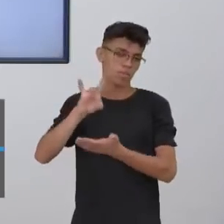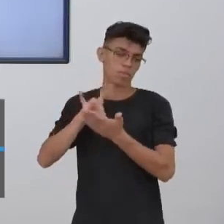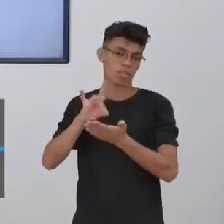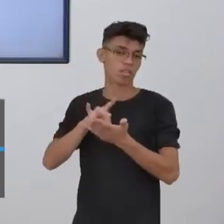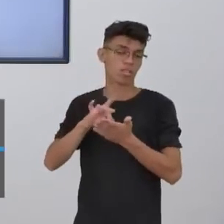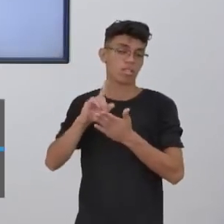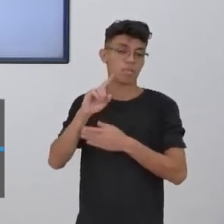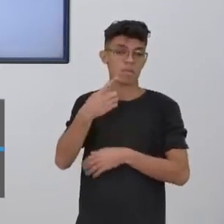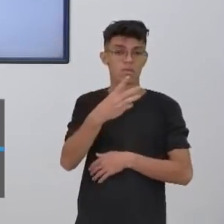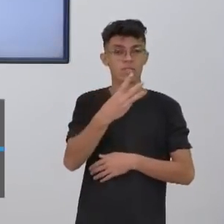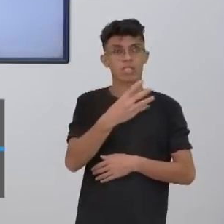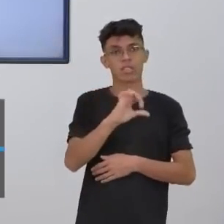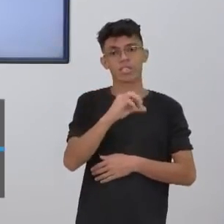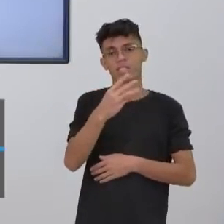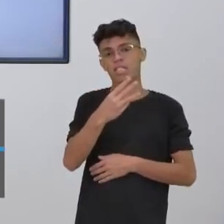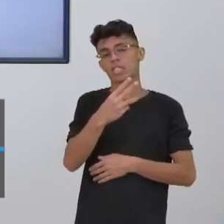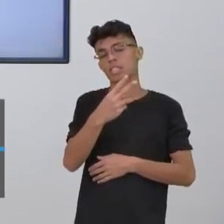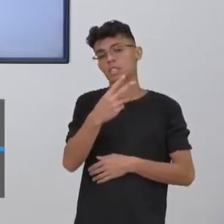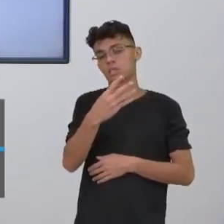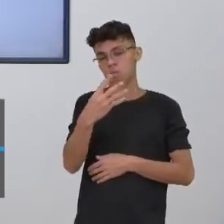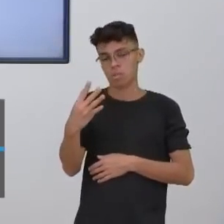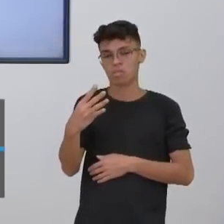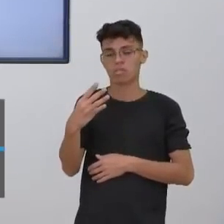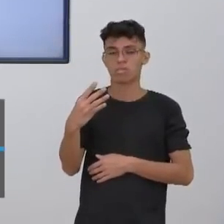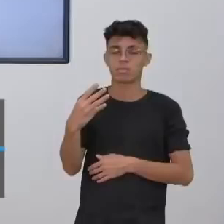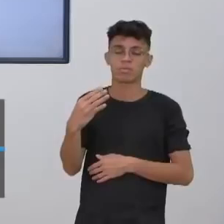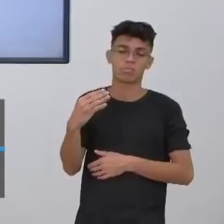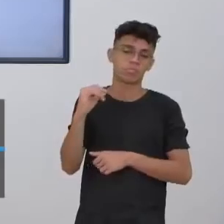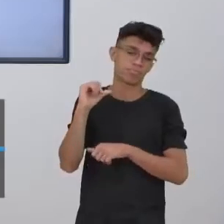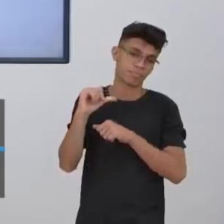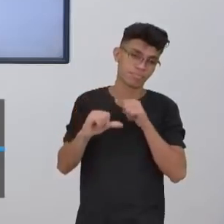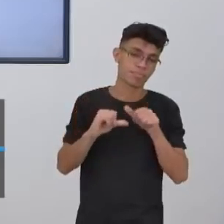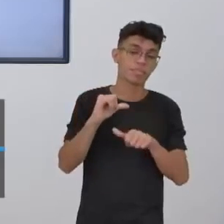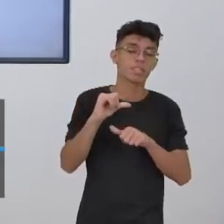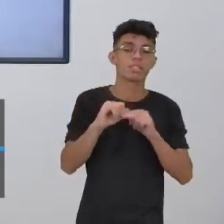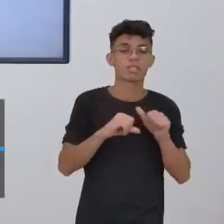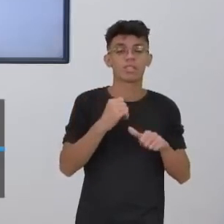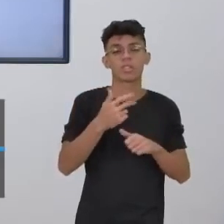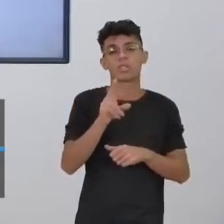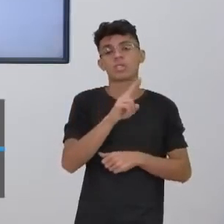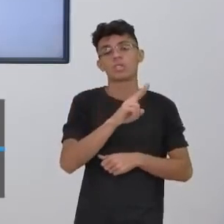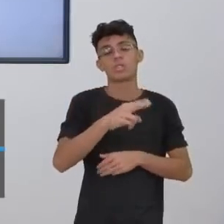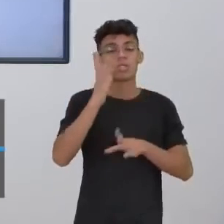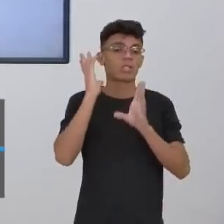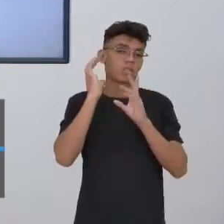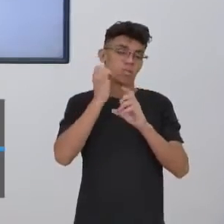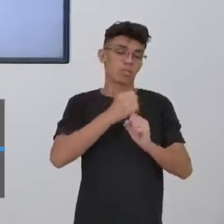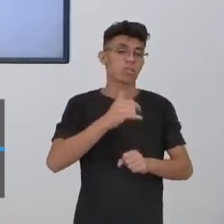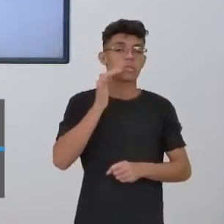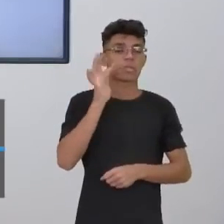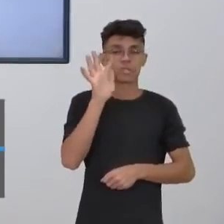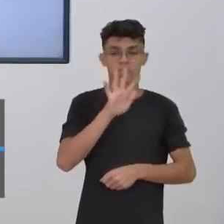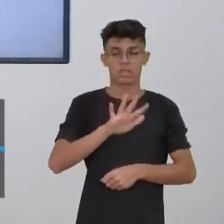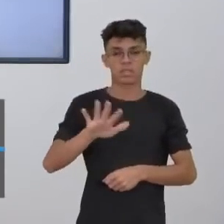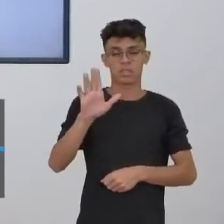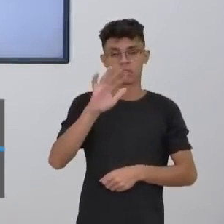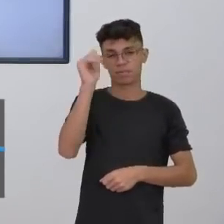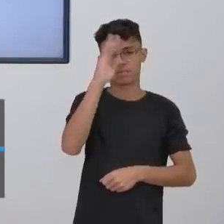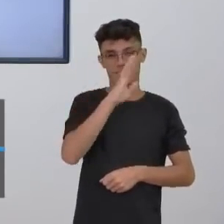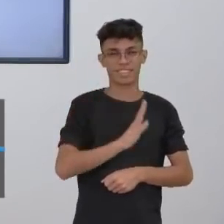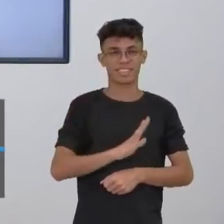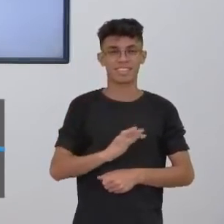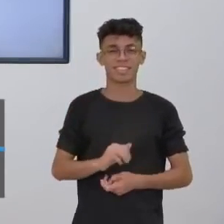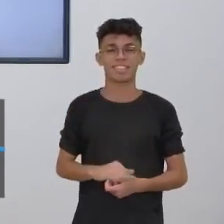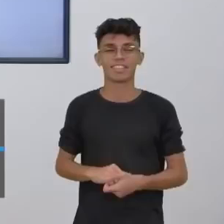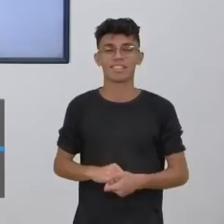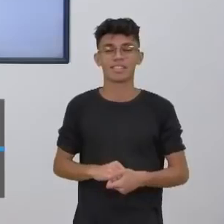a partir de 1934 passa a ter a denominação que a gente conhece hoje, República Federativa do Brasil.